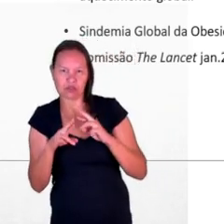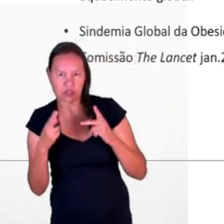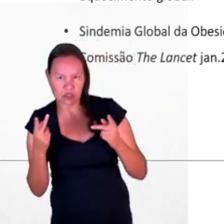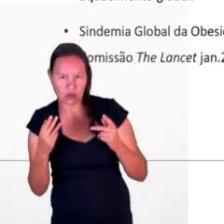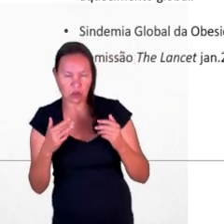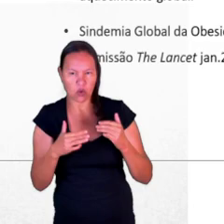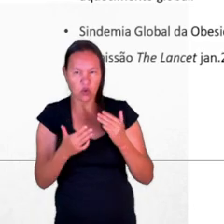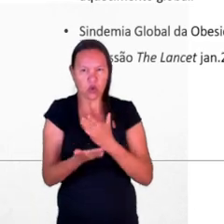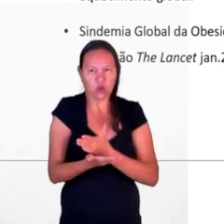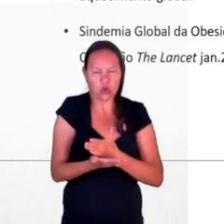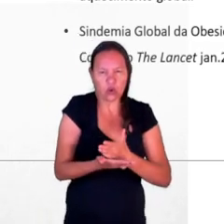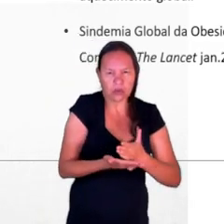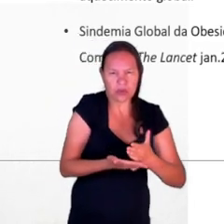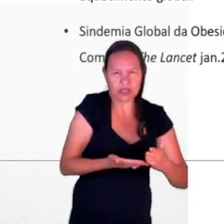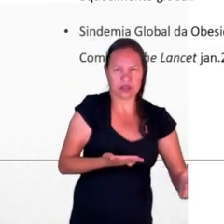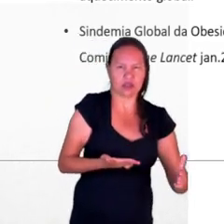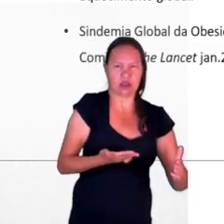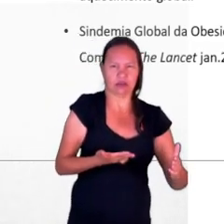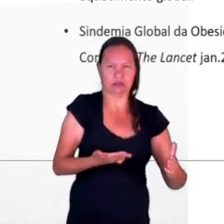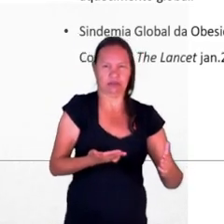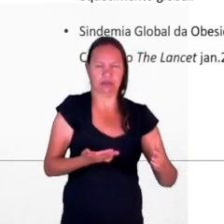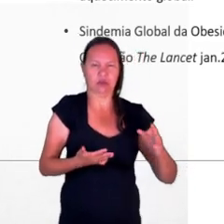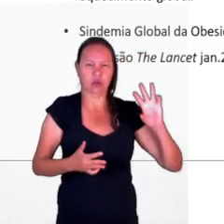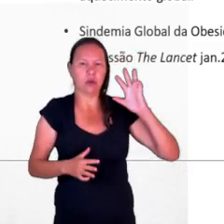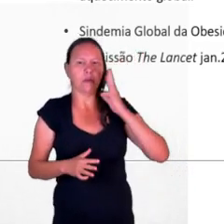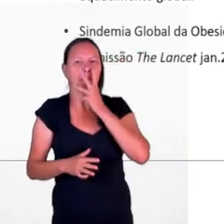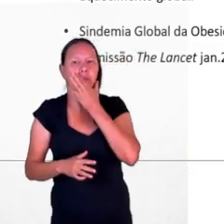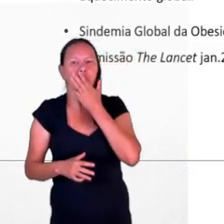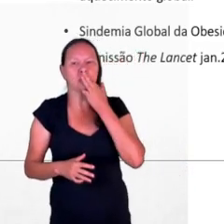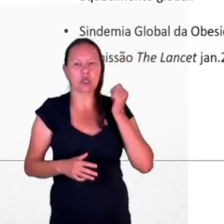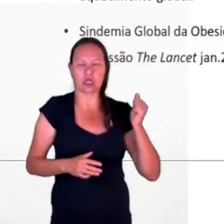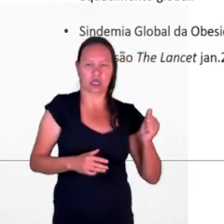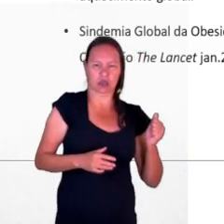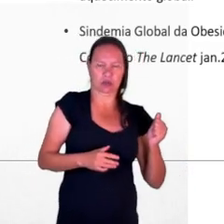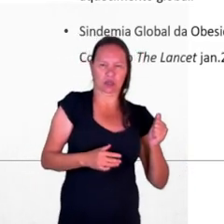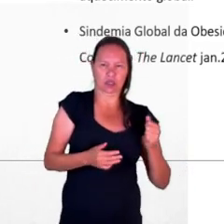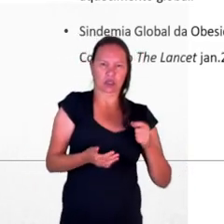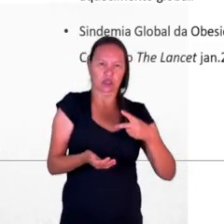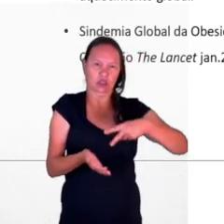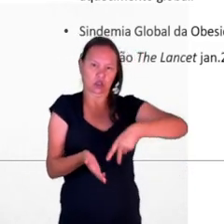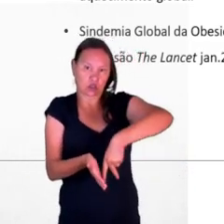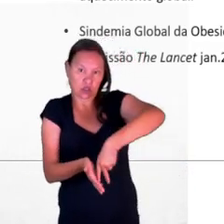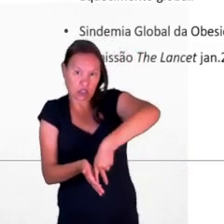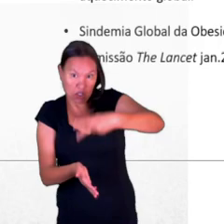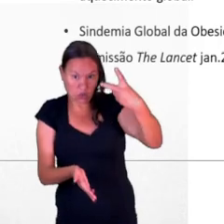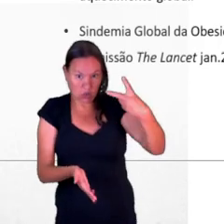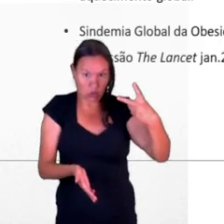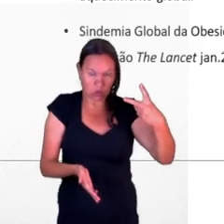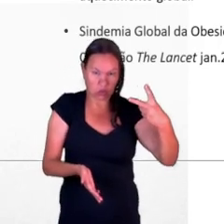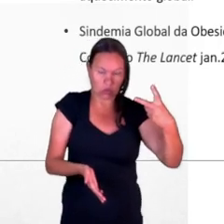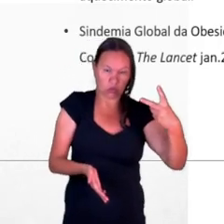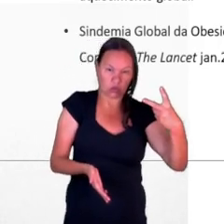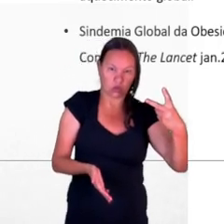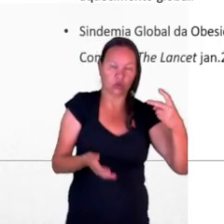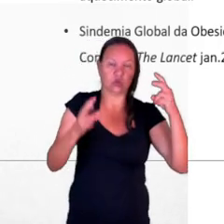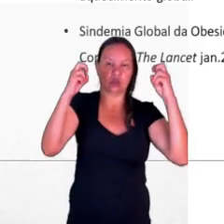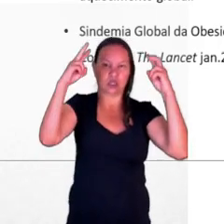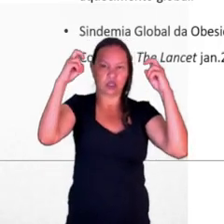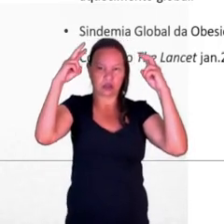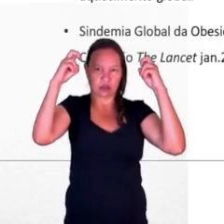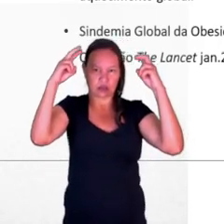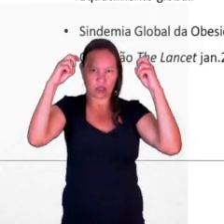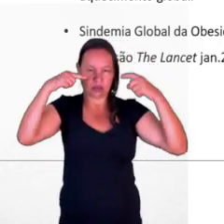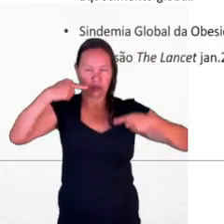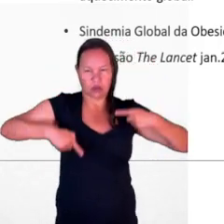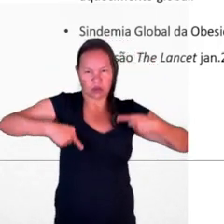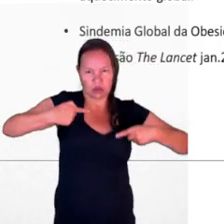alterações climáticas e o desmatamento segundo dados do relatório do clima do painel intergovernamental